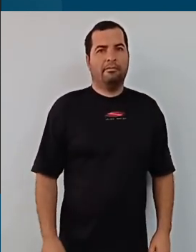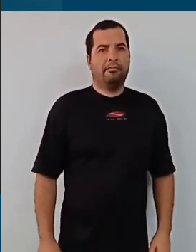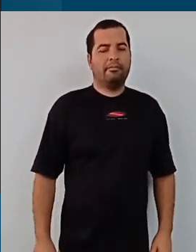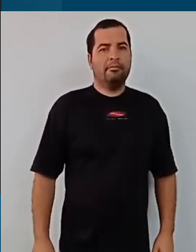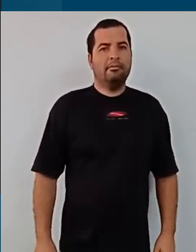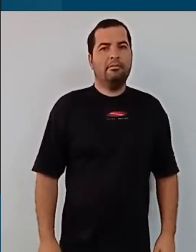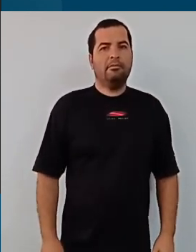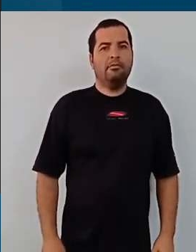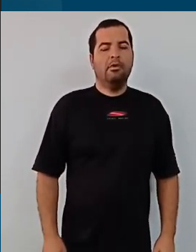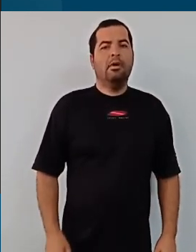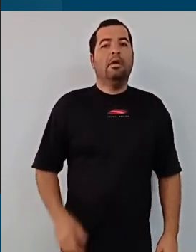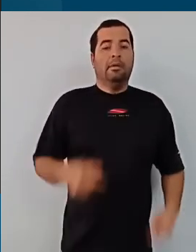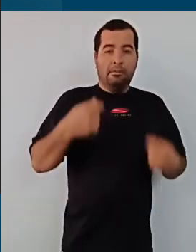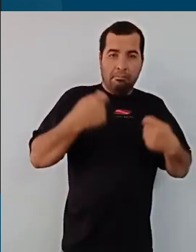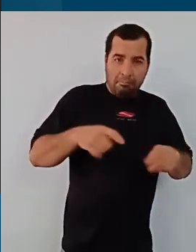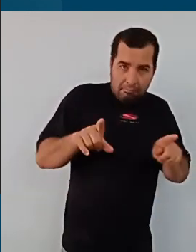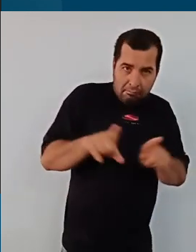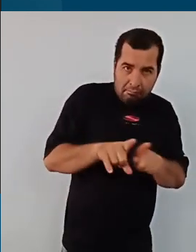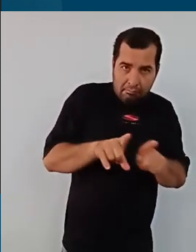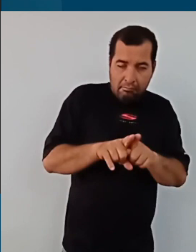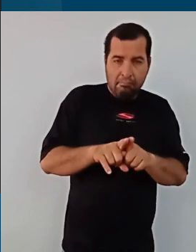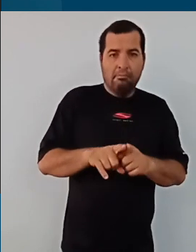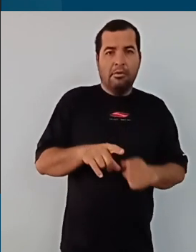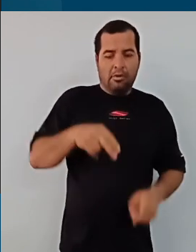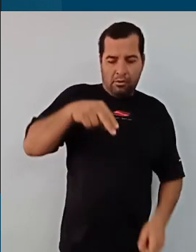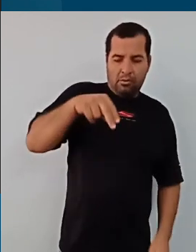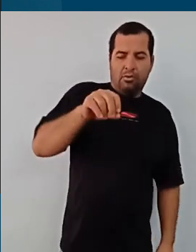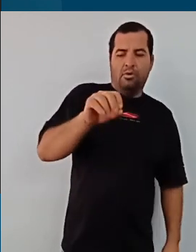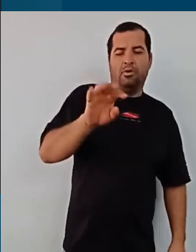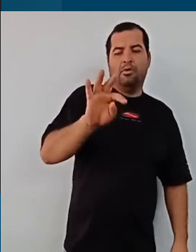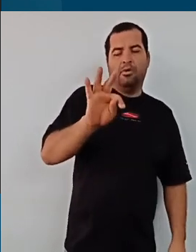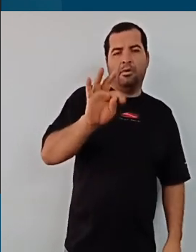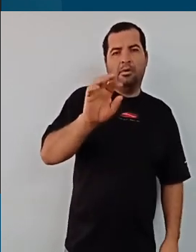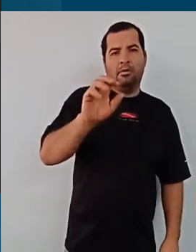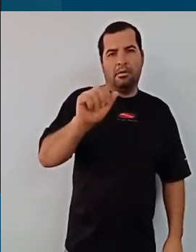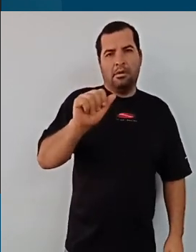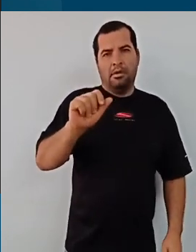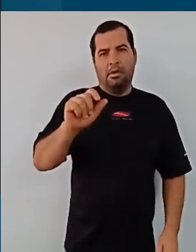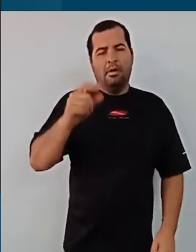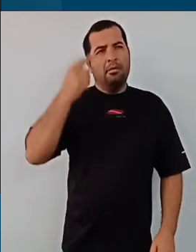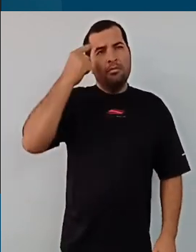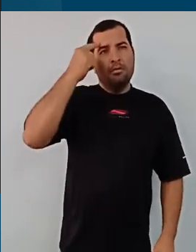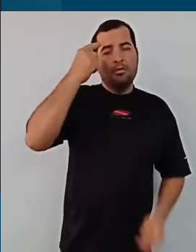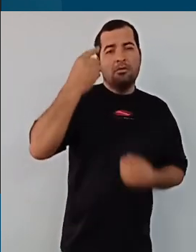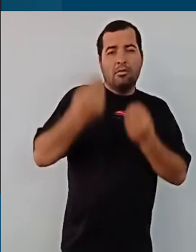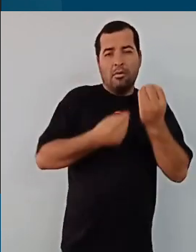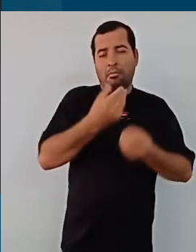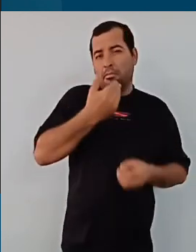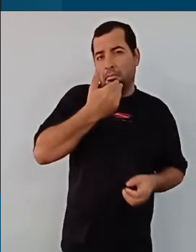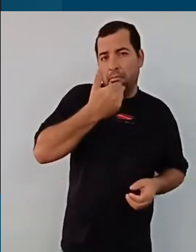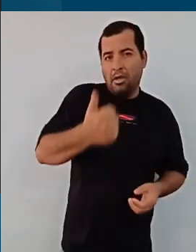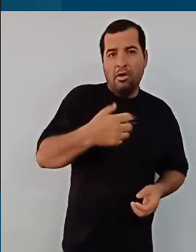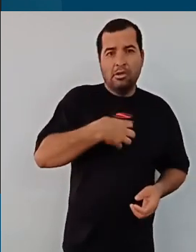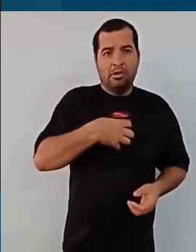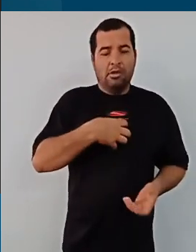E, na medida em que for necessária a nota, pensar na melhor forma de